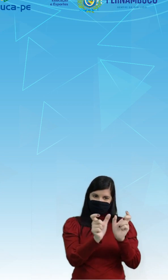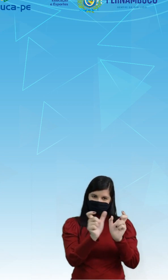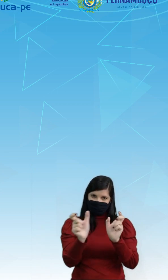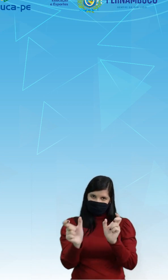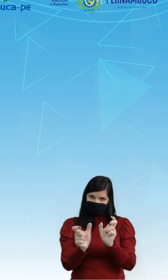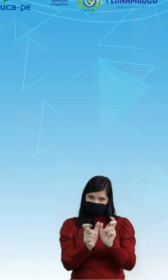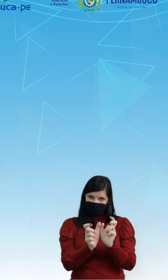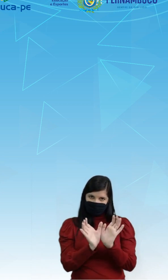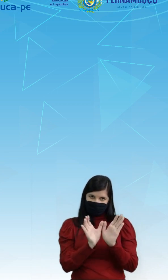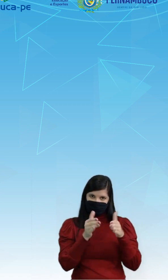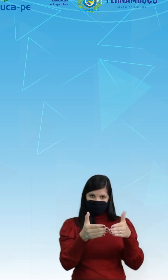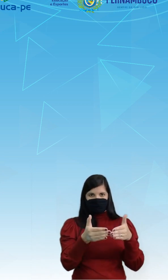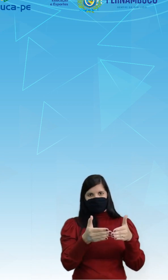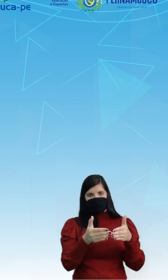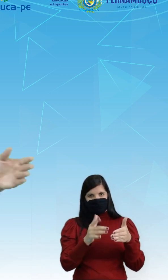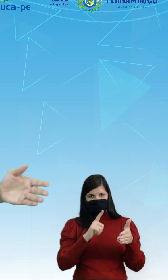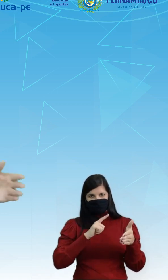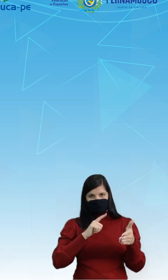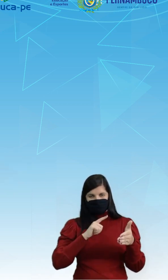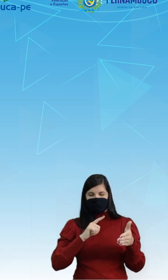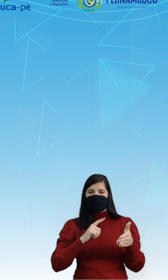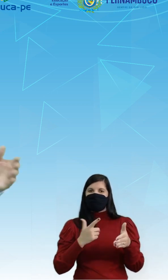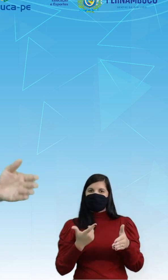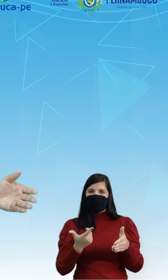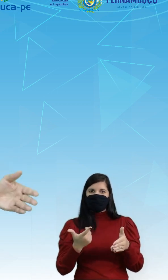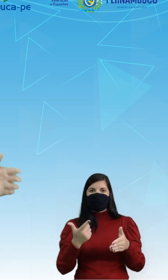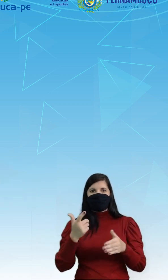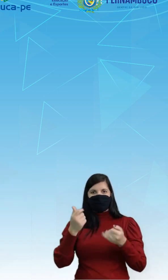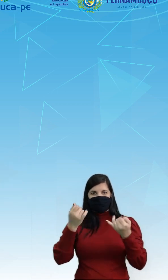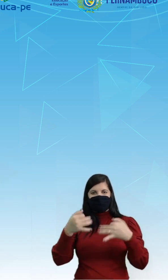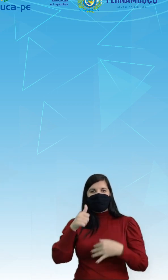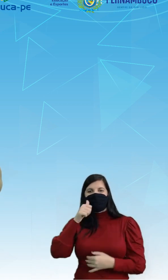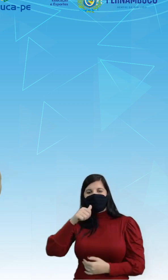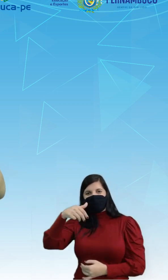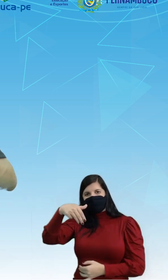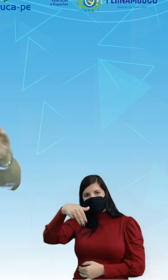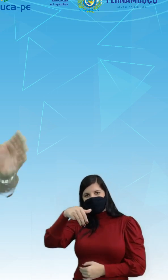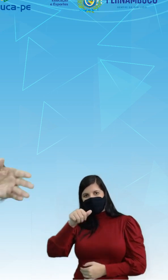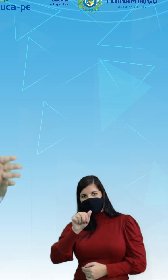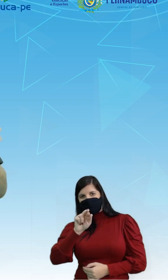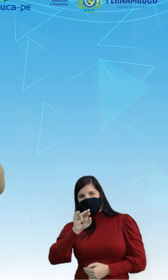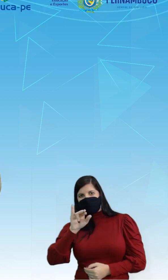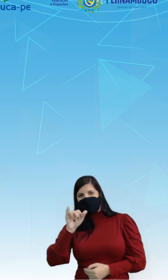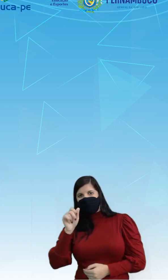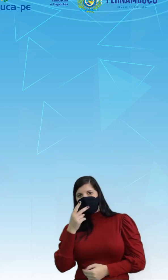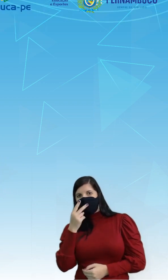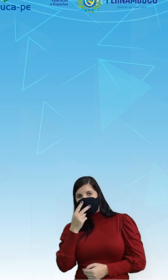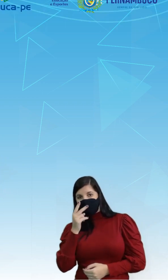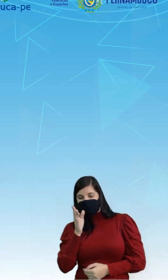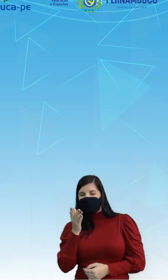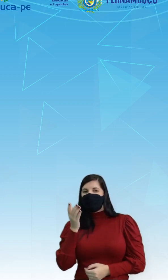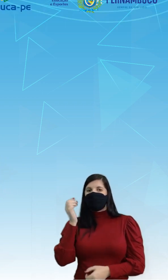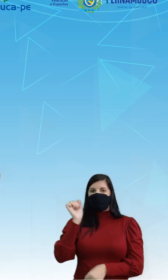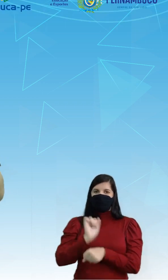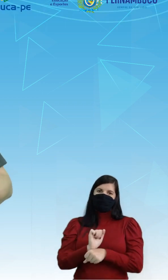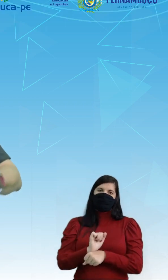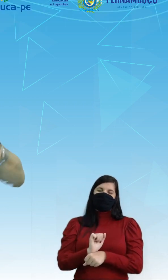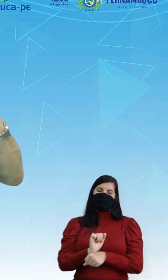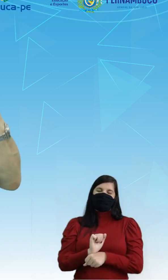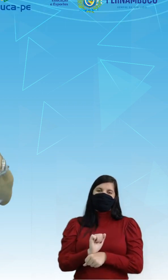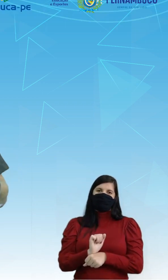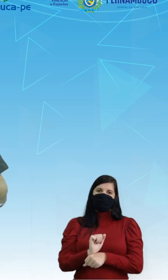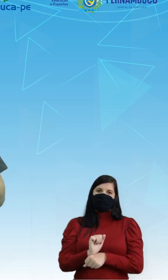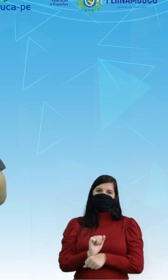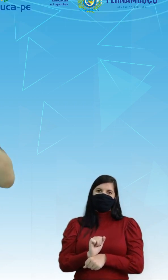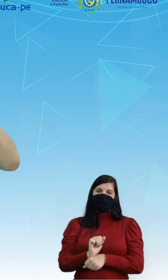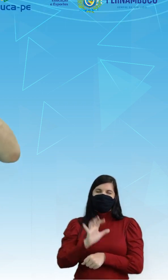apontam para aquilo. Por exemplo, quando eu falei Maria fumava, quer dizer, Maria parou de fumar, aliás. Pressupõe-se que